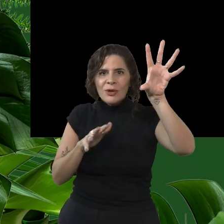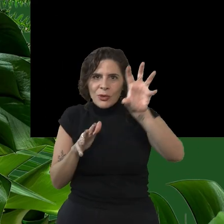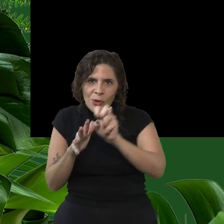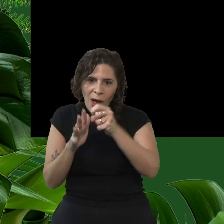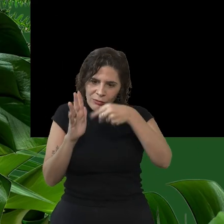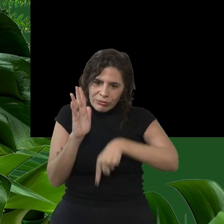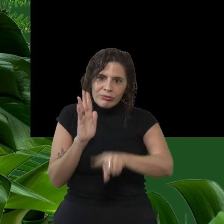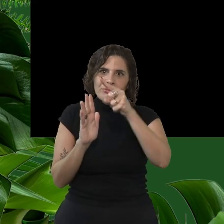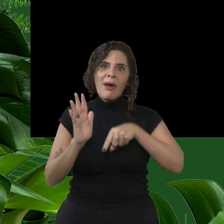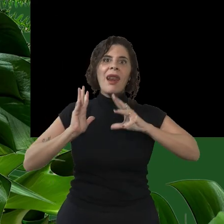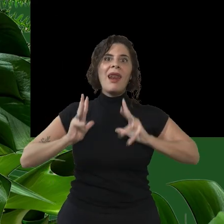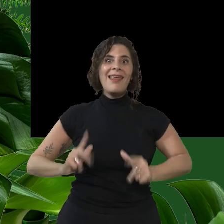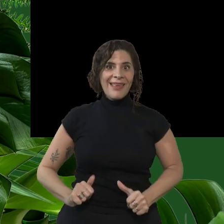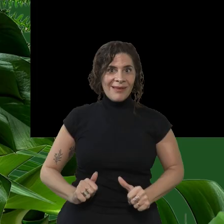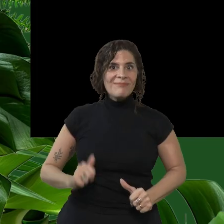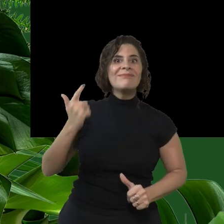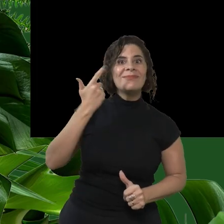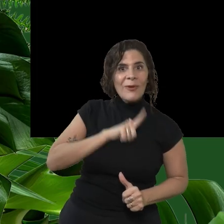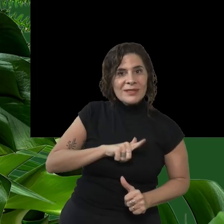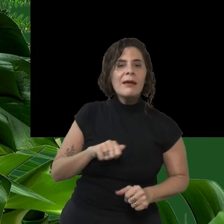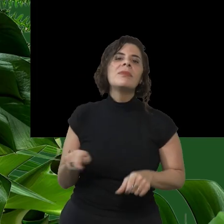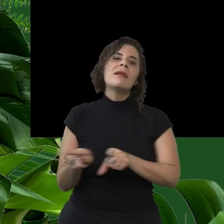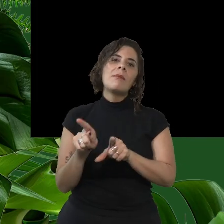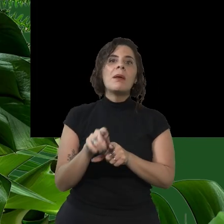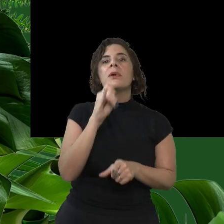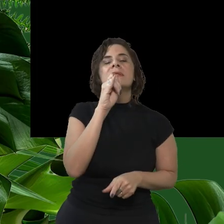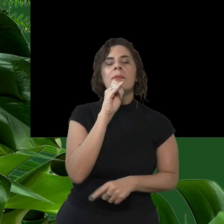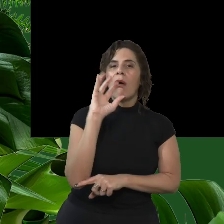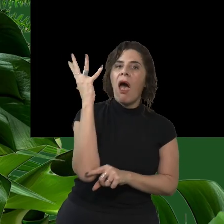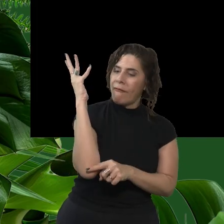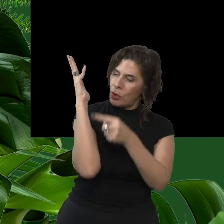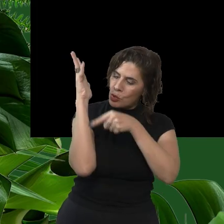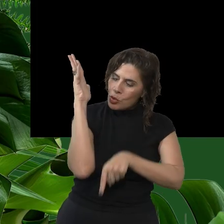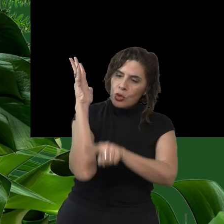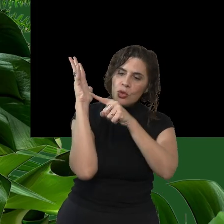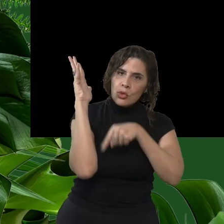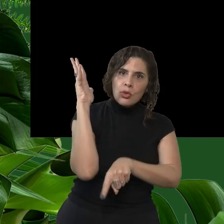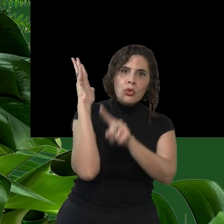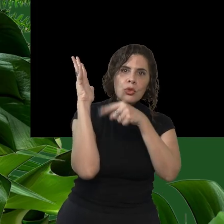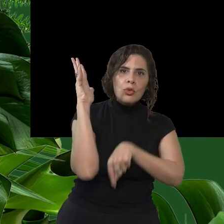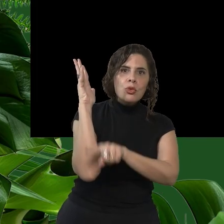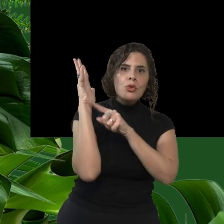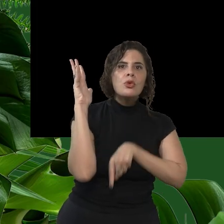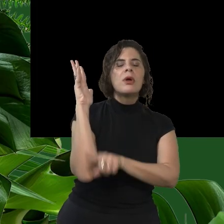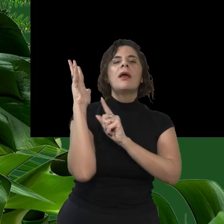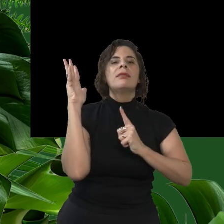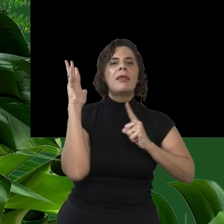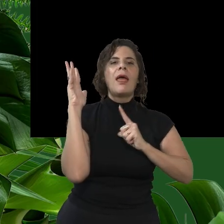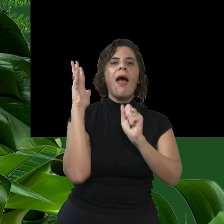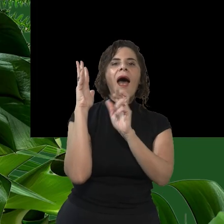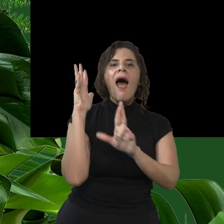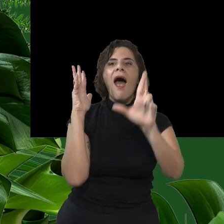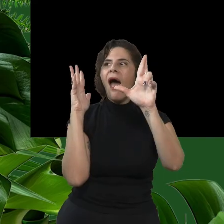muito importante a quantidade de carbono acumulada, por exemplo, nos troncos das árvores na floresta amazônica. A gente tem o ar, a poluição afeta,